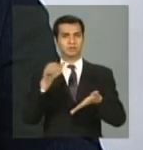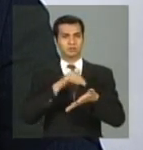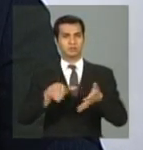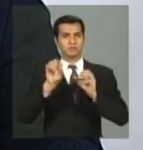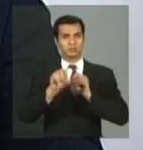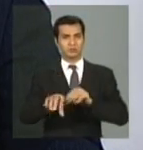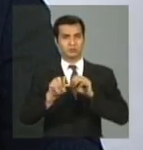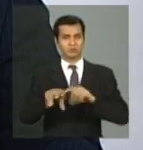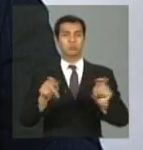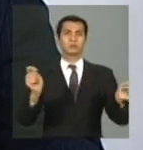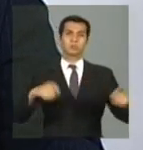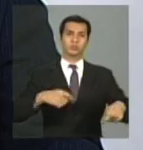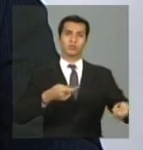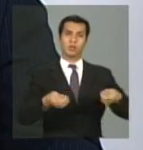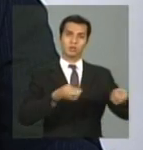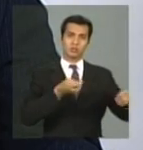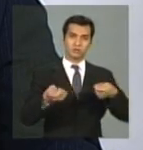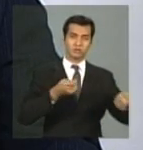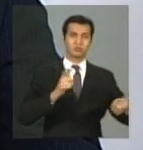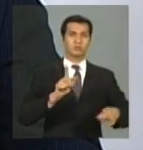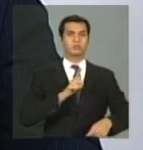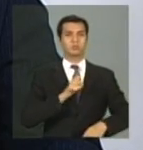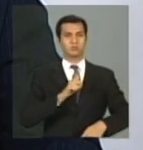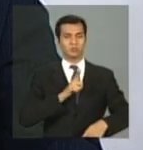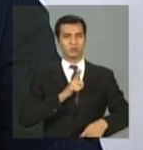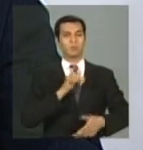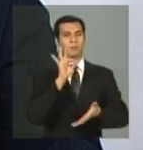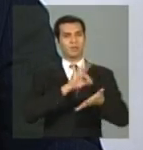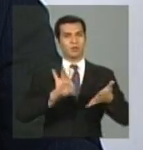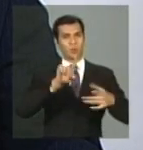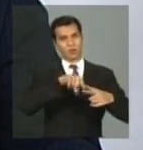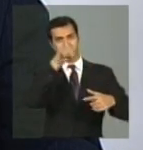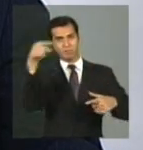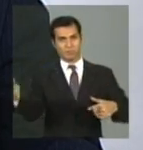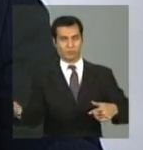que haja a matrícula em período posterior e haja o